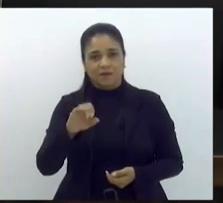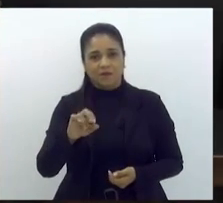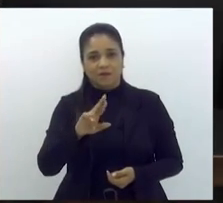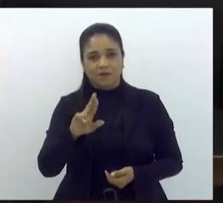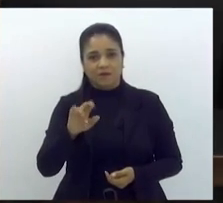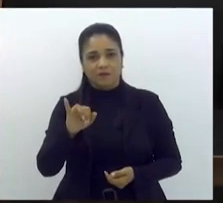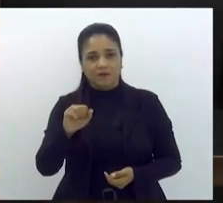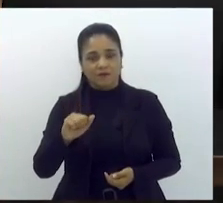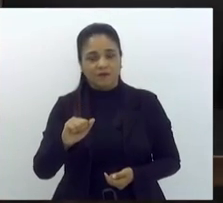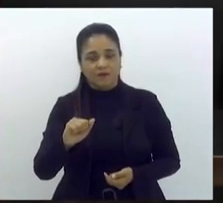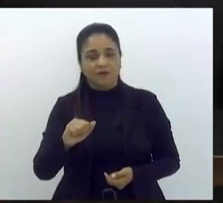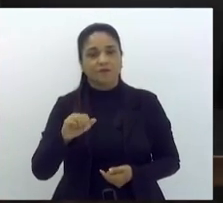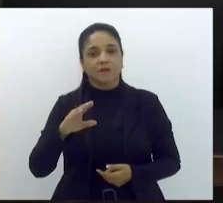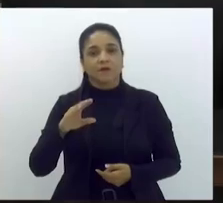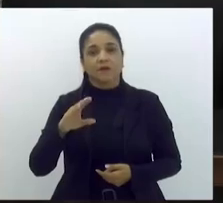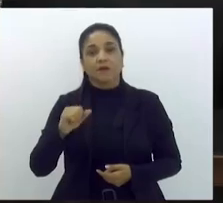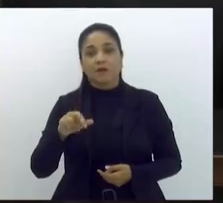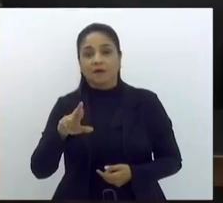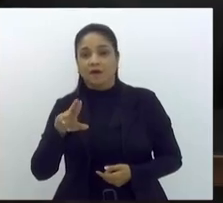Carlos Macedo